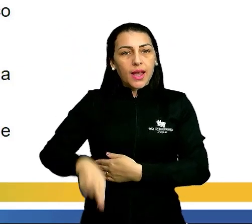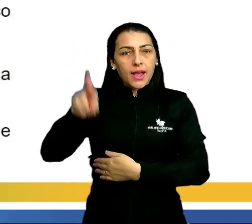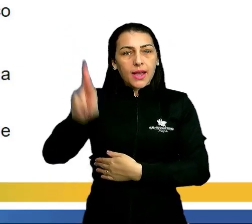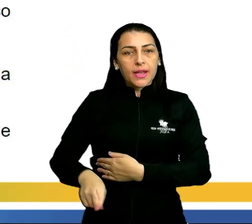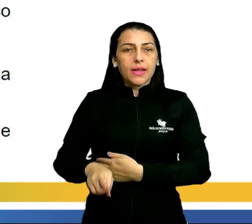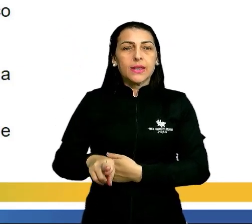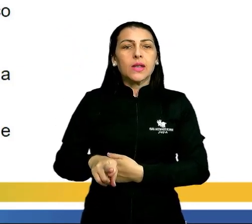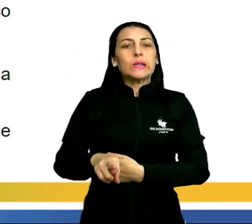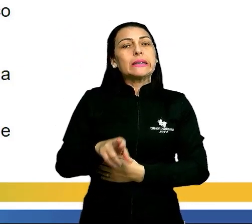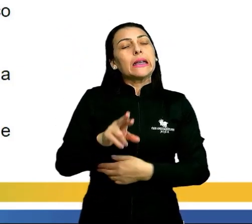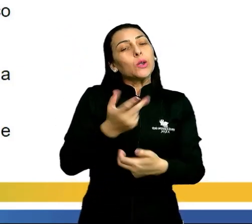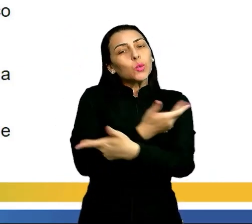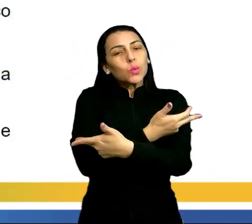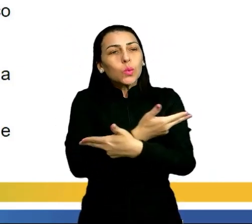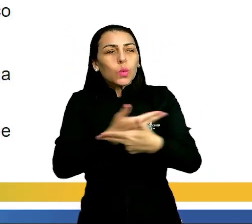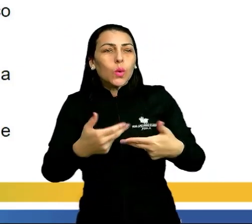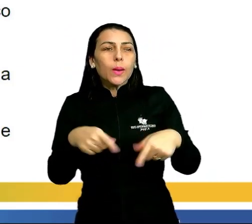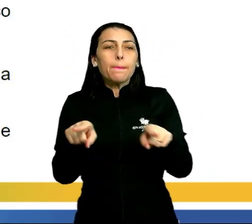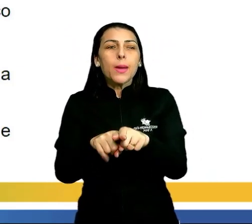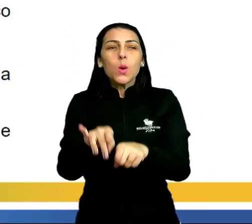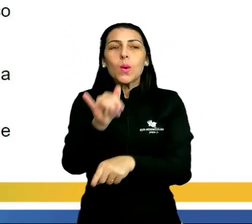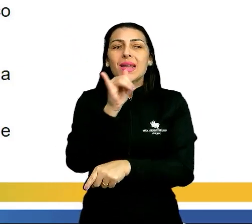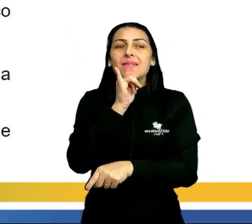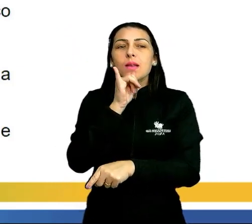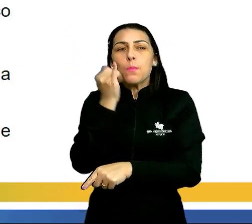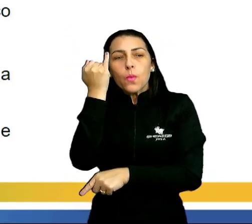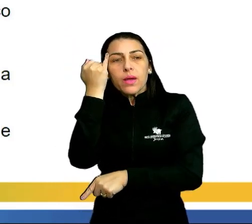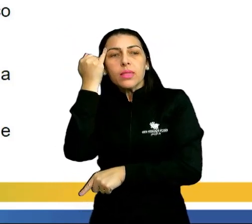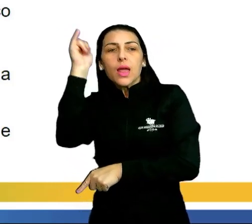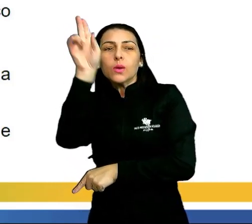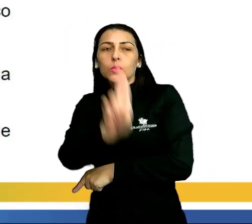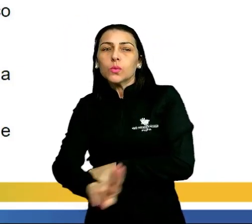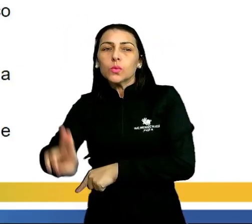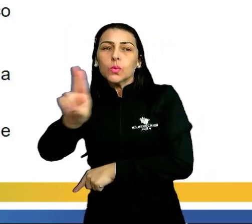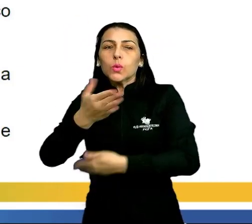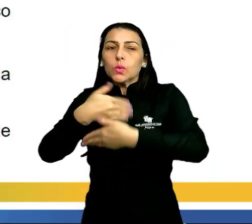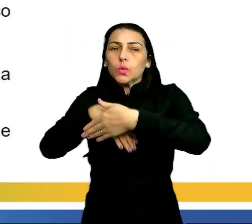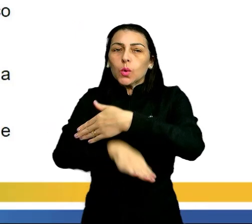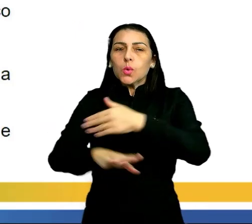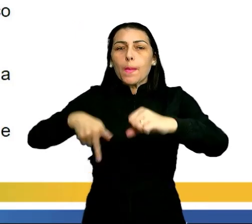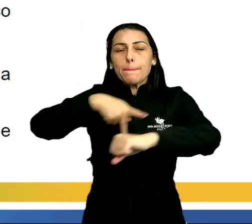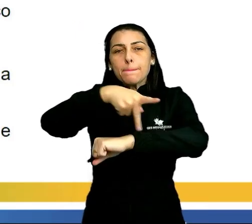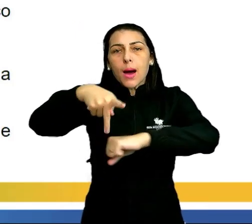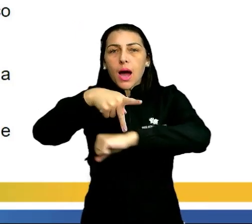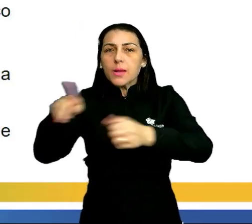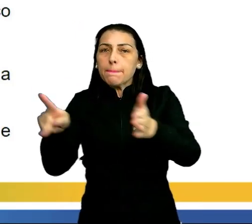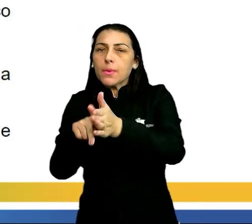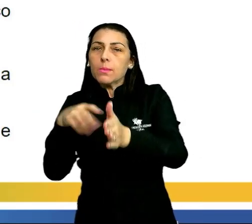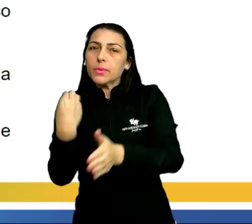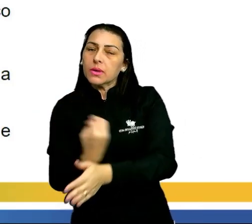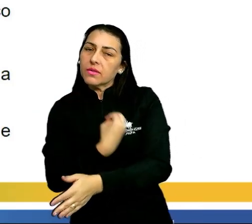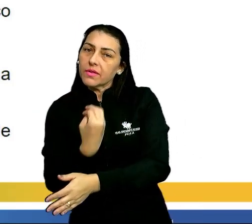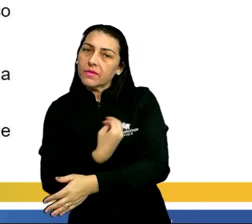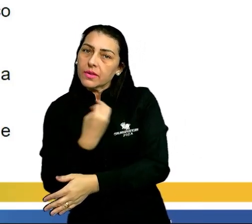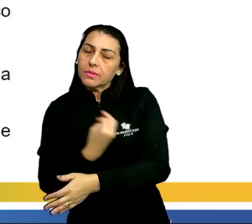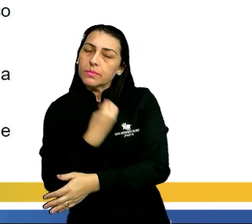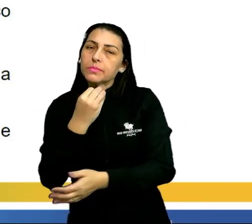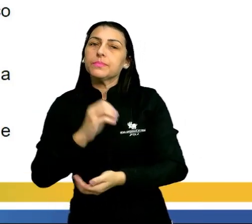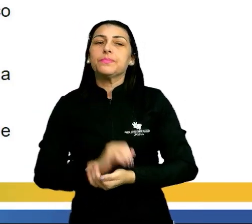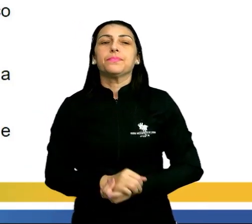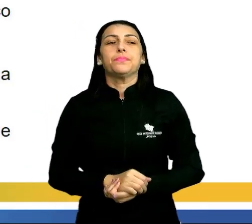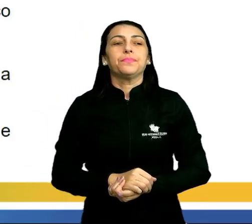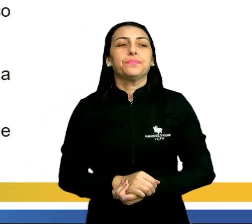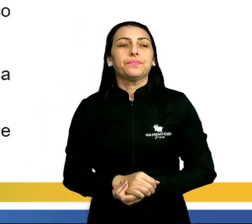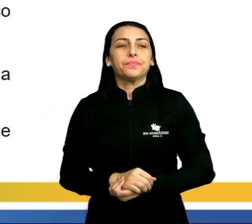da verdade e da razão de ser das coisas pelo exemplo e pela ideia dos usos e costumes do país em